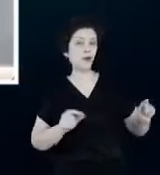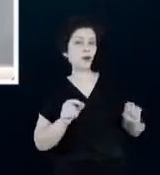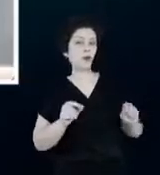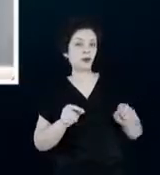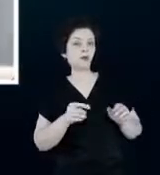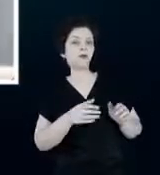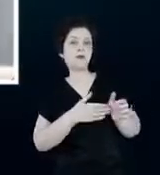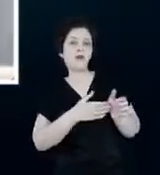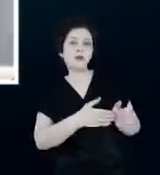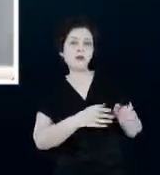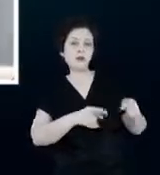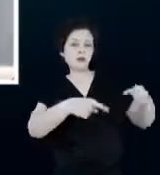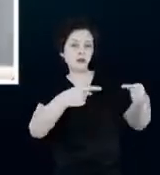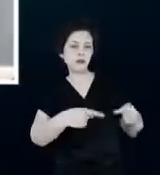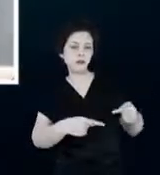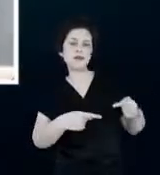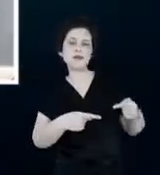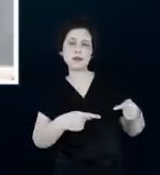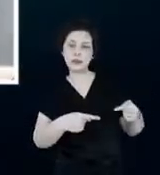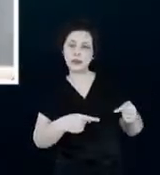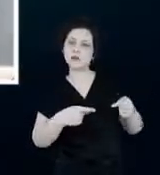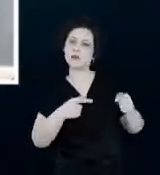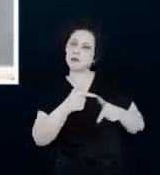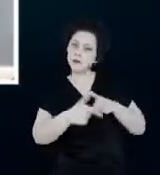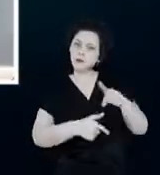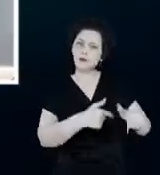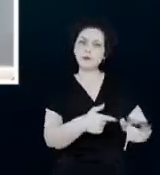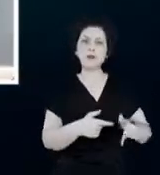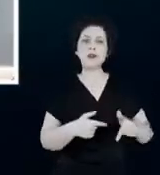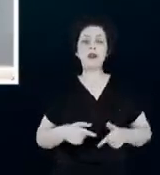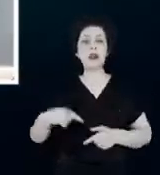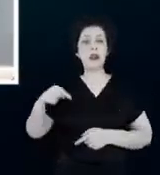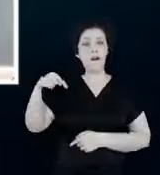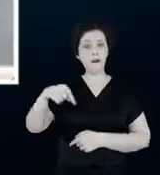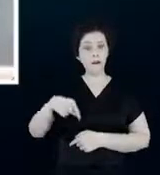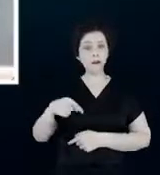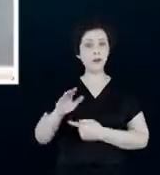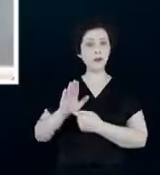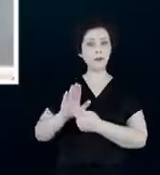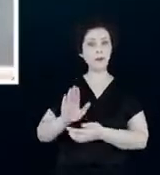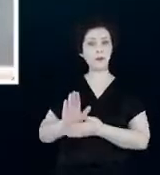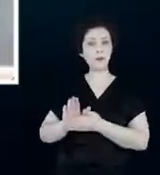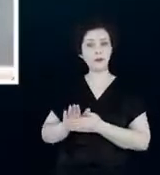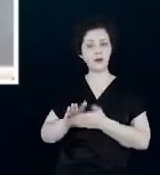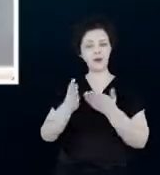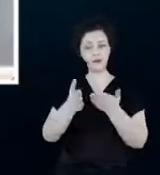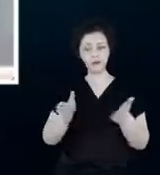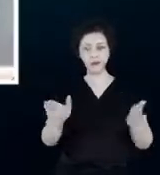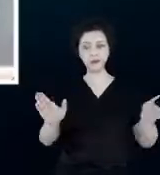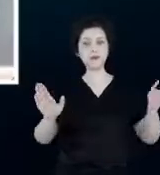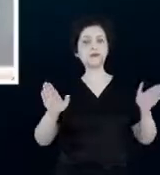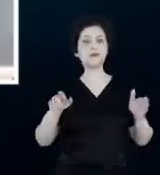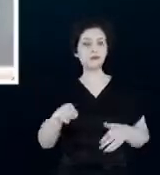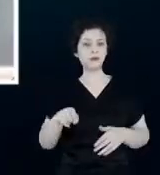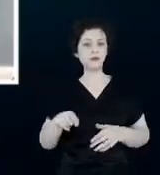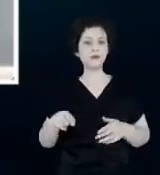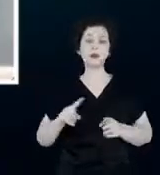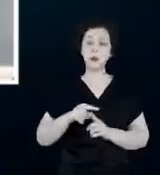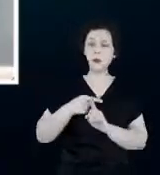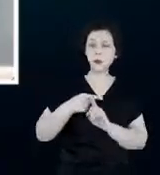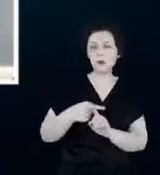aos desafios. As diretrizes que foram colocadas aqui são bastante abrangentes, né? É